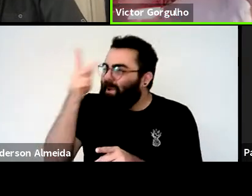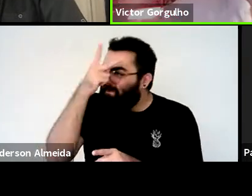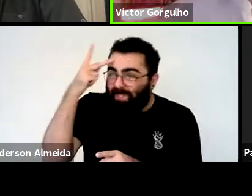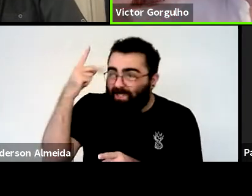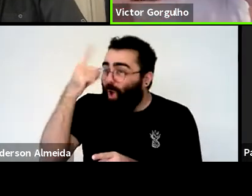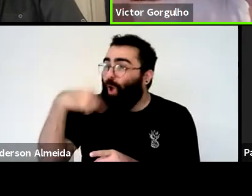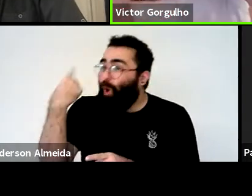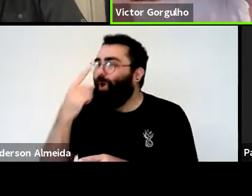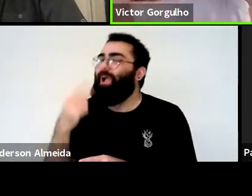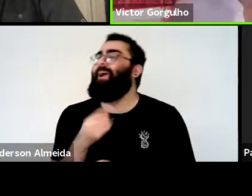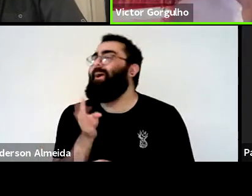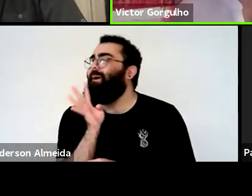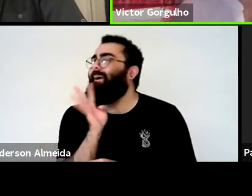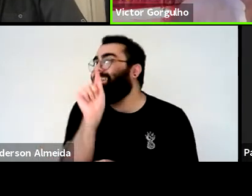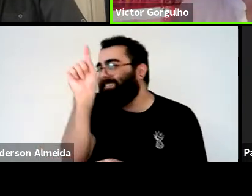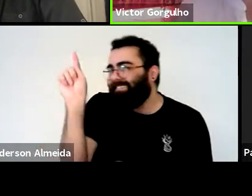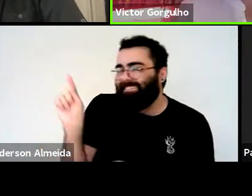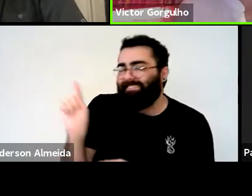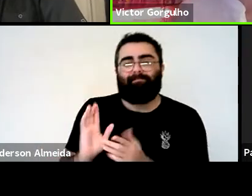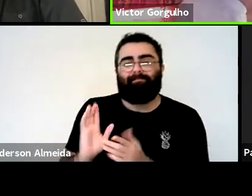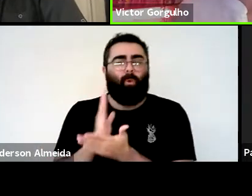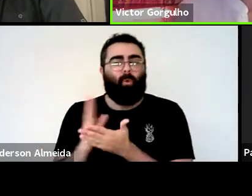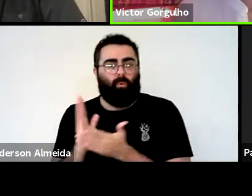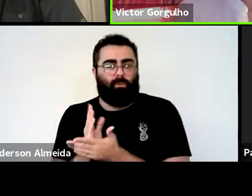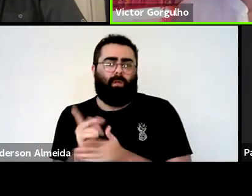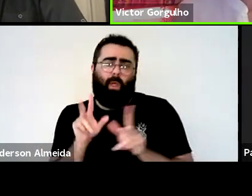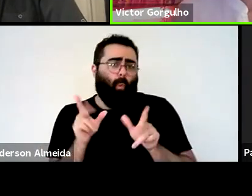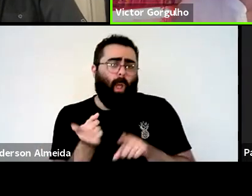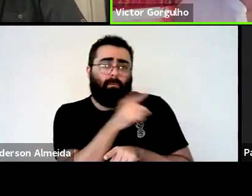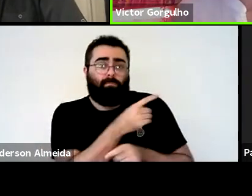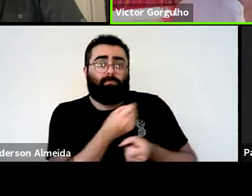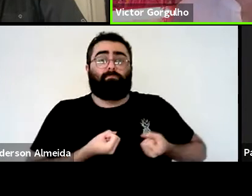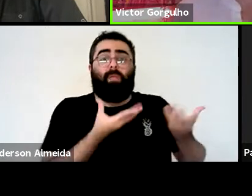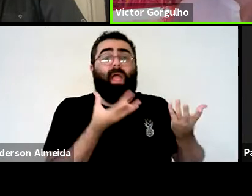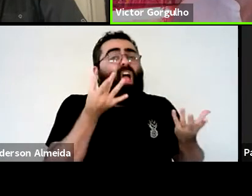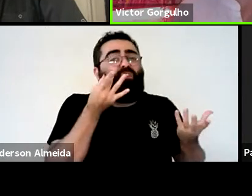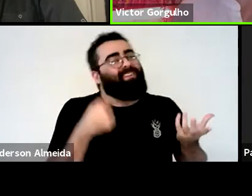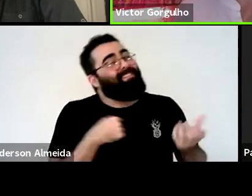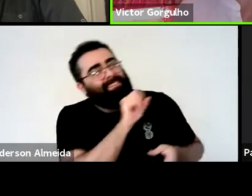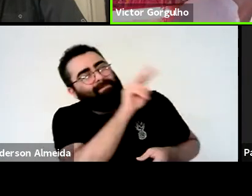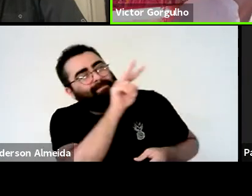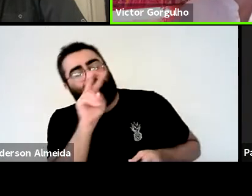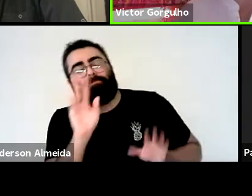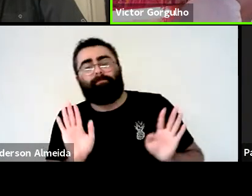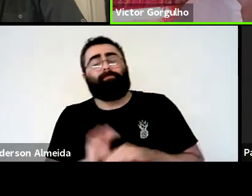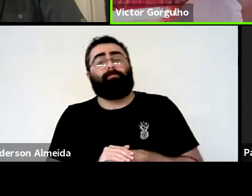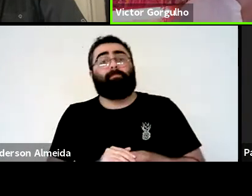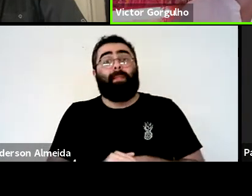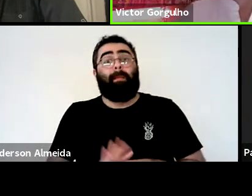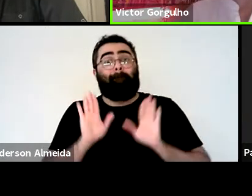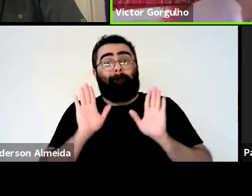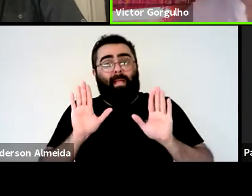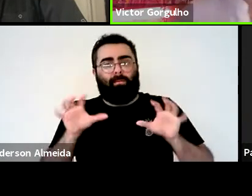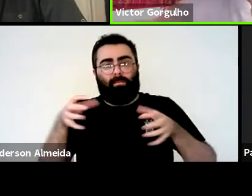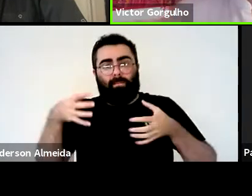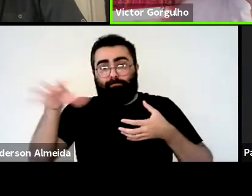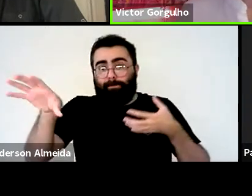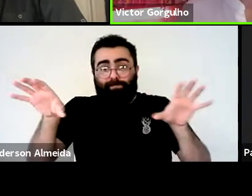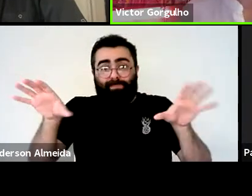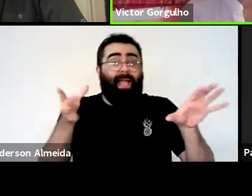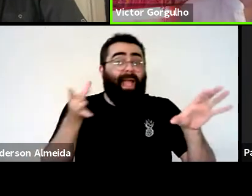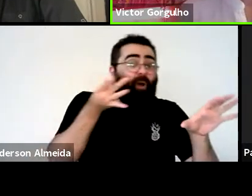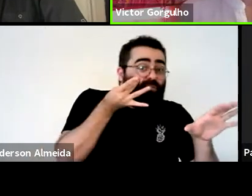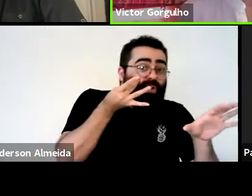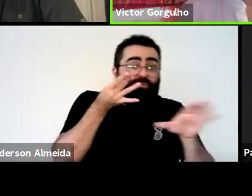Mas, enfim, e aí, de alguma forma, questões ali que estão no trabalho, seja nele performado ao vivo, seja